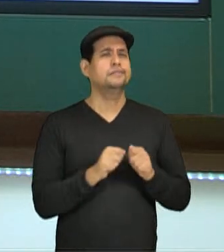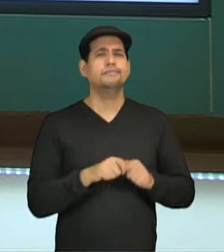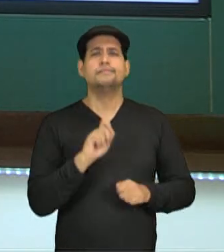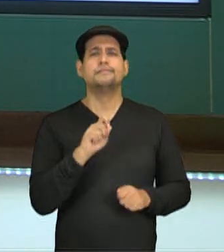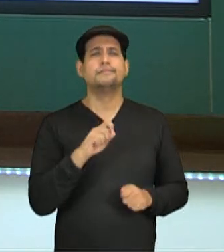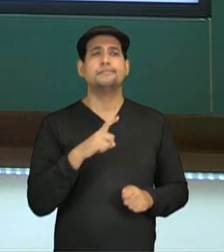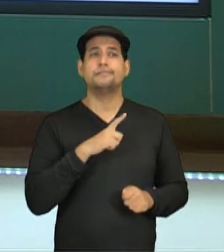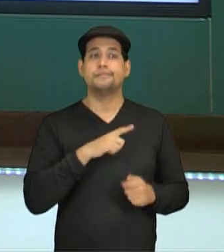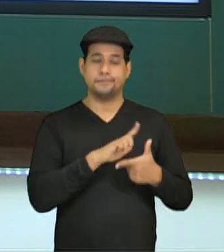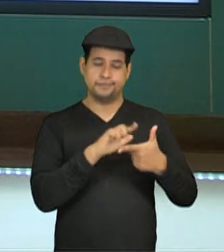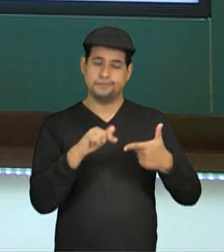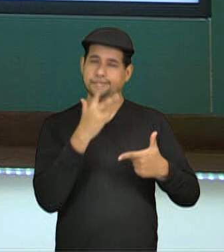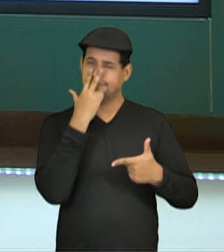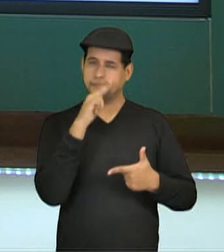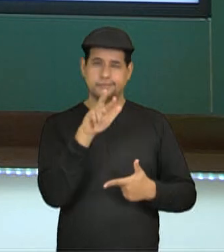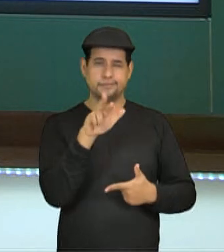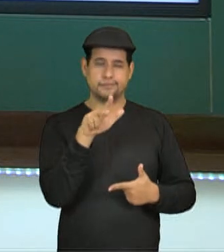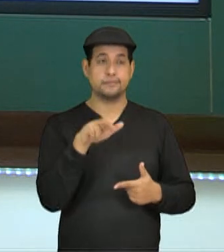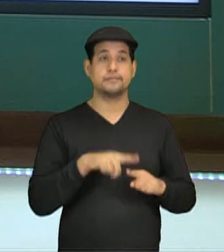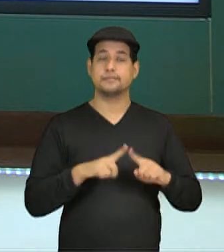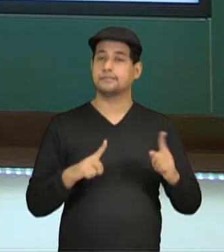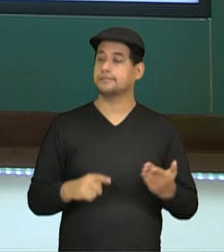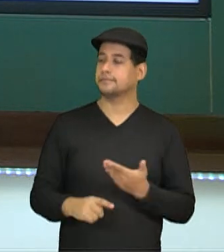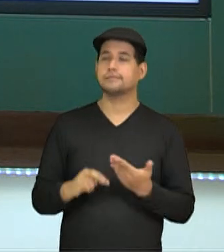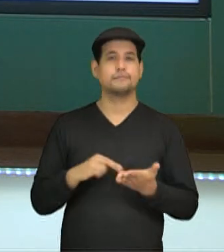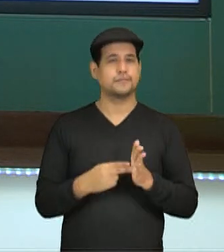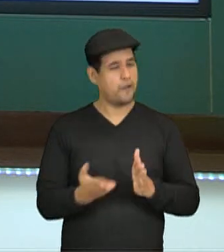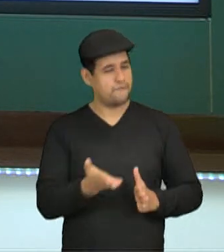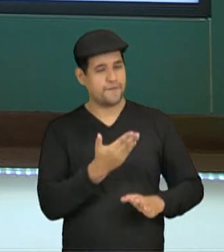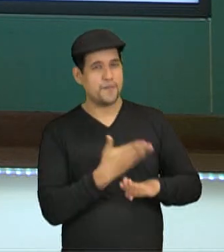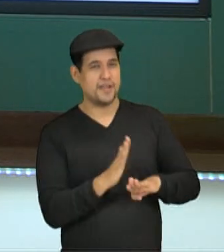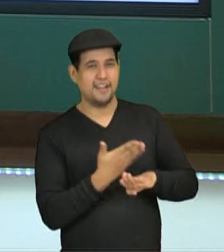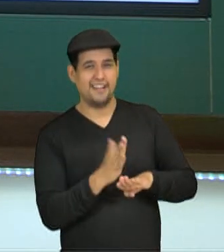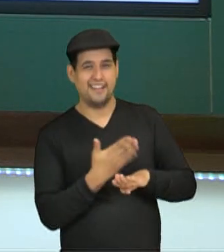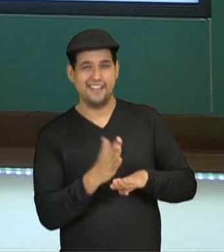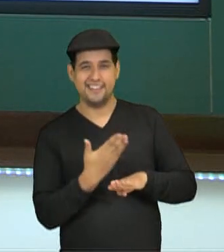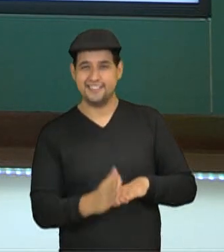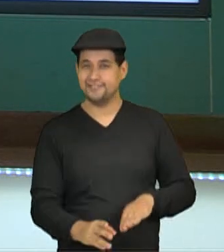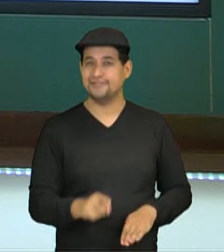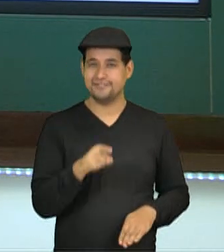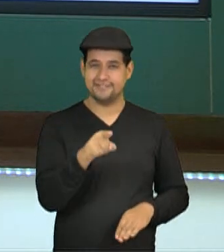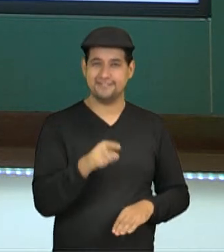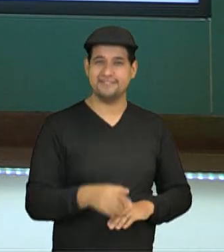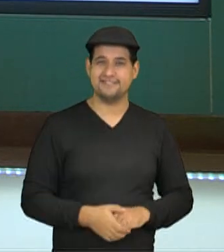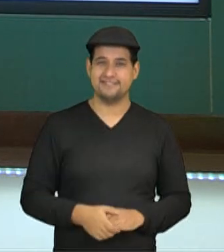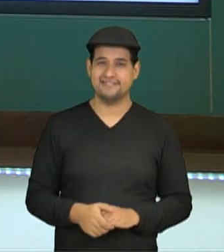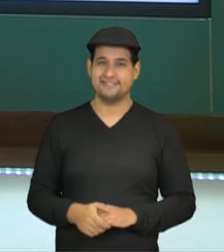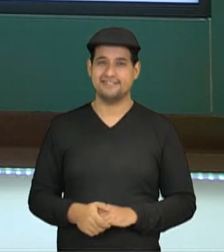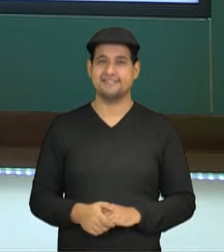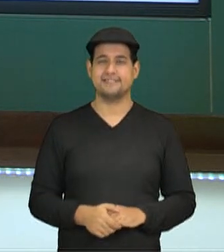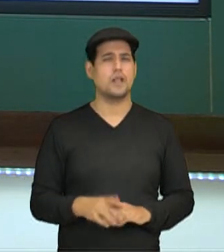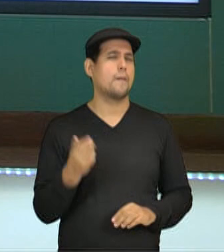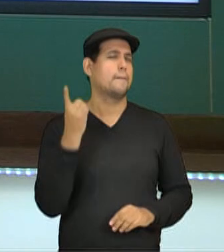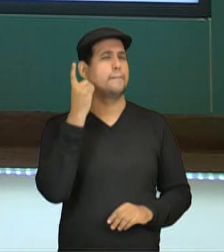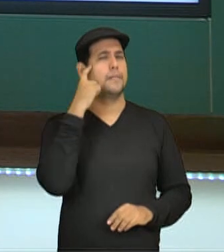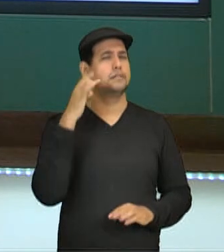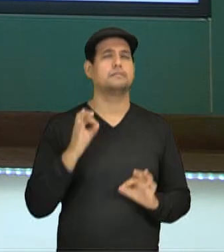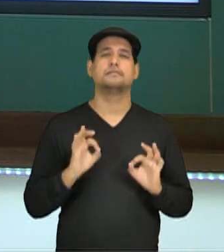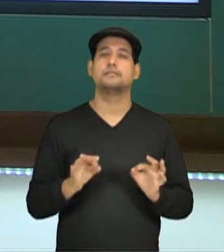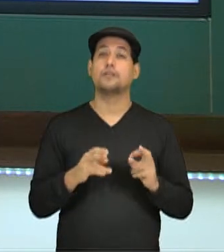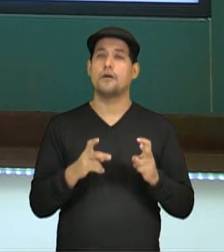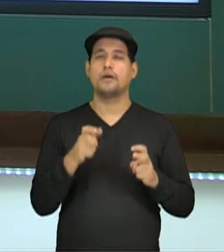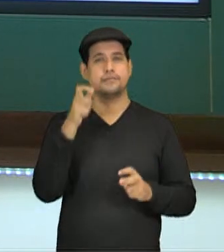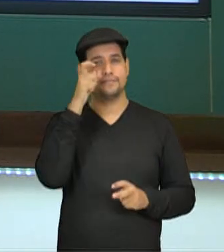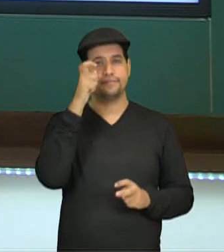Nós vamos fazer um gráfico parecido com esse. Esse, na verdade, é mão na massa, ou seja, for you, ok? For you. Então, pensa lá. Olha